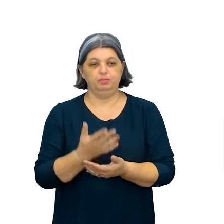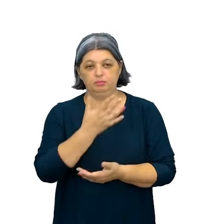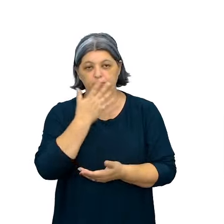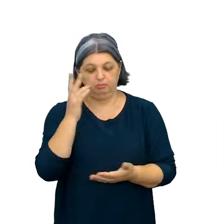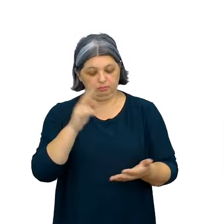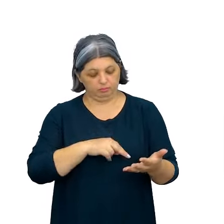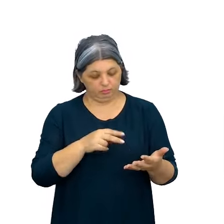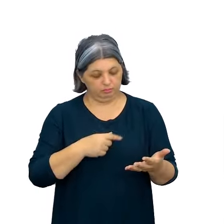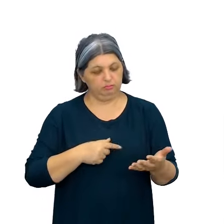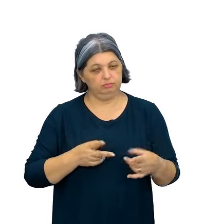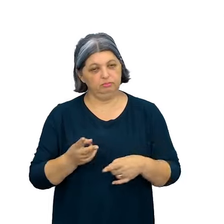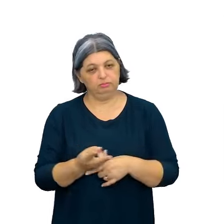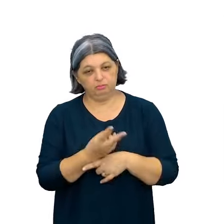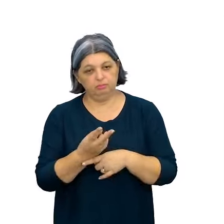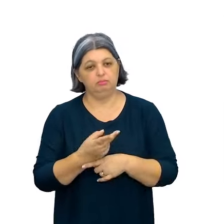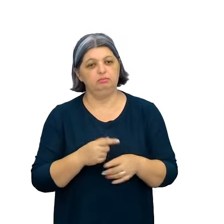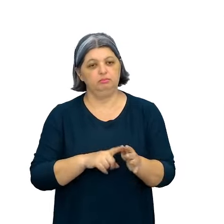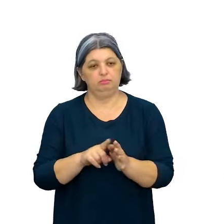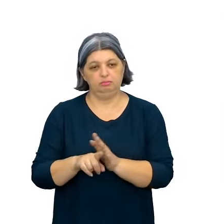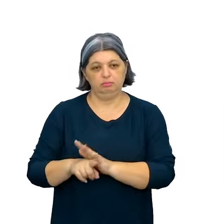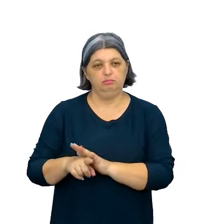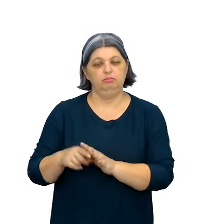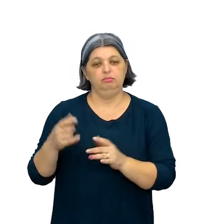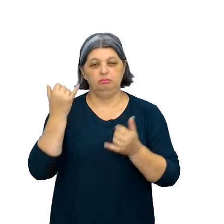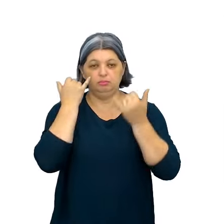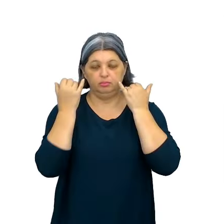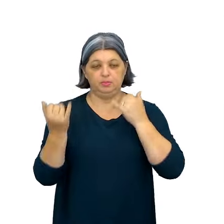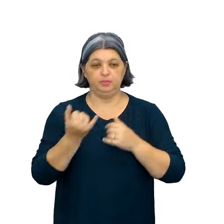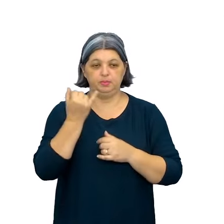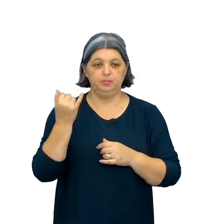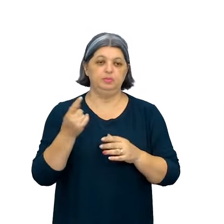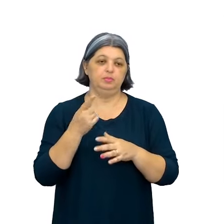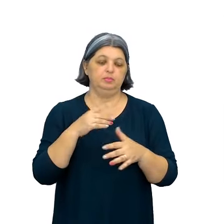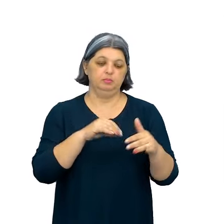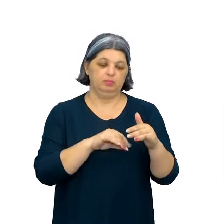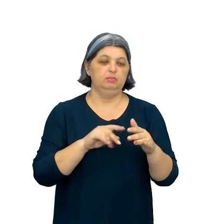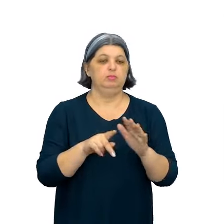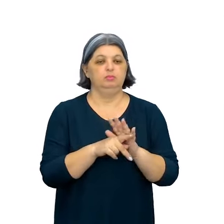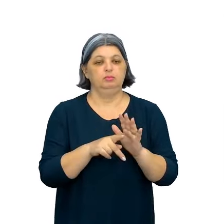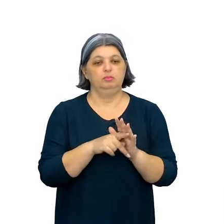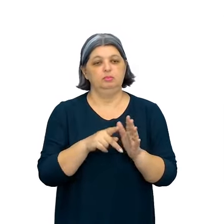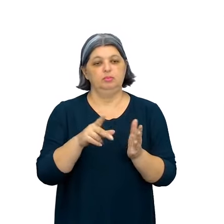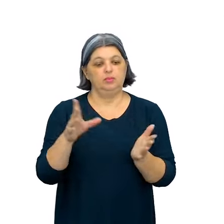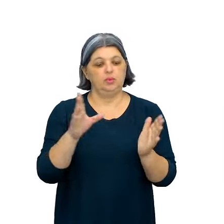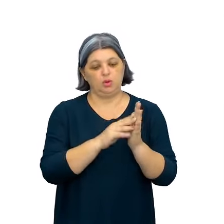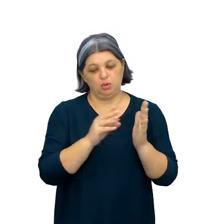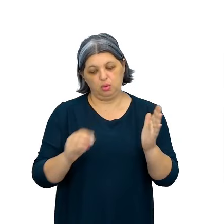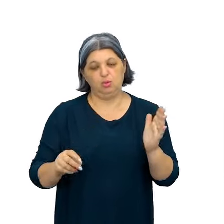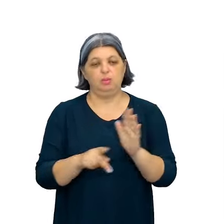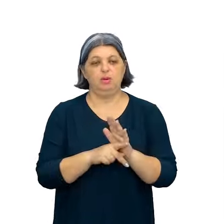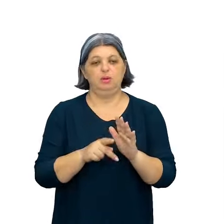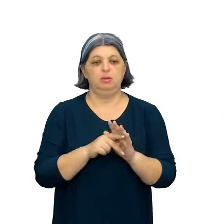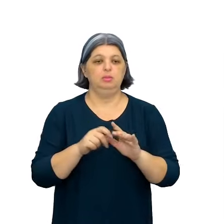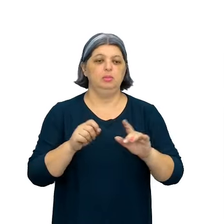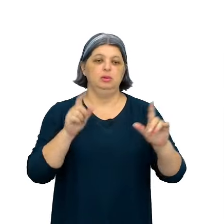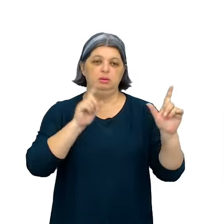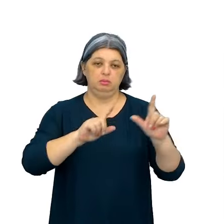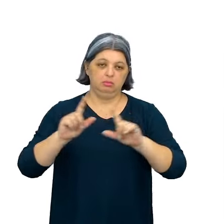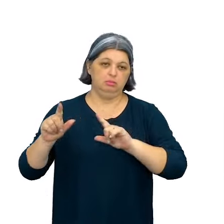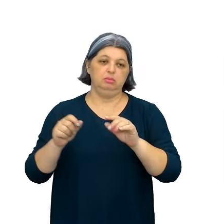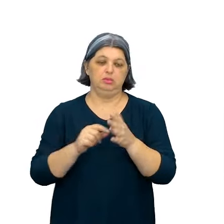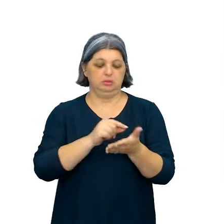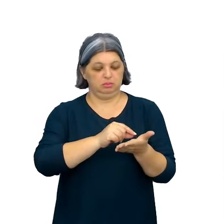constantemente buscando e localizando informação relevante para armazená-las por meio de cópia, por meio de recorte e cole, por meio de iluminação ou sublinhado